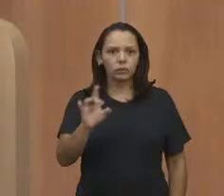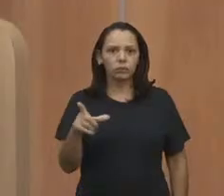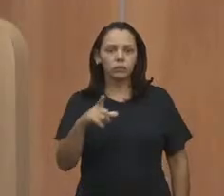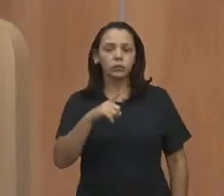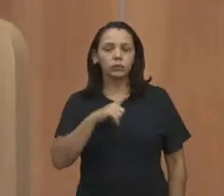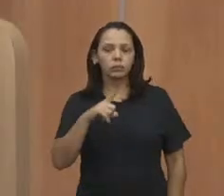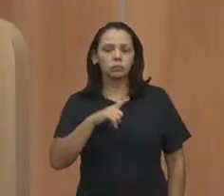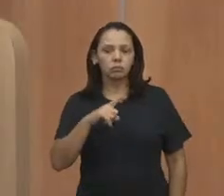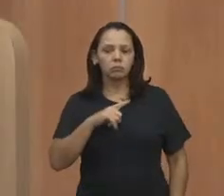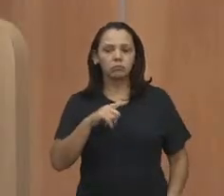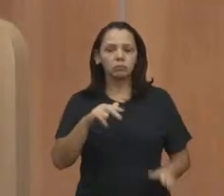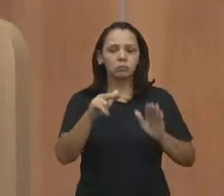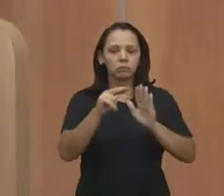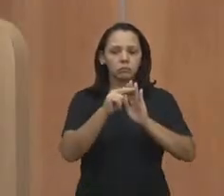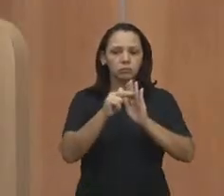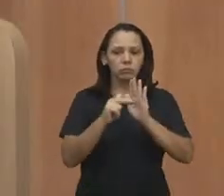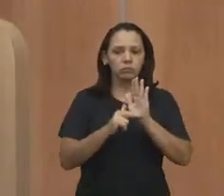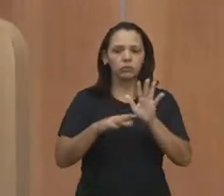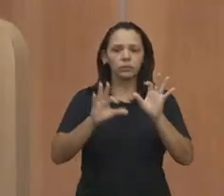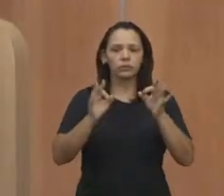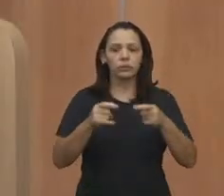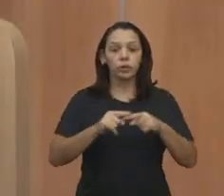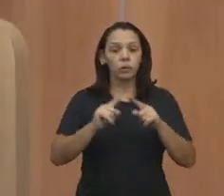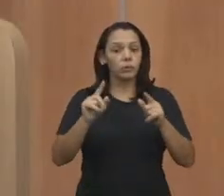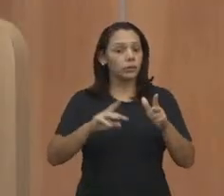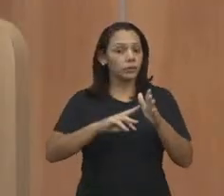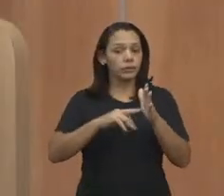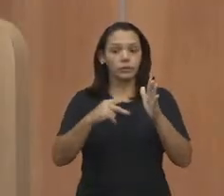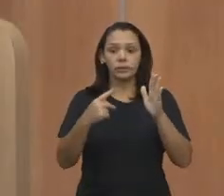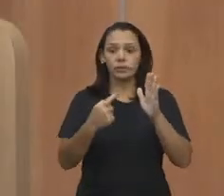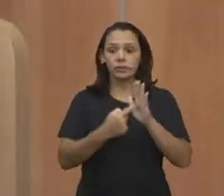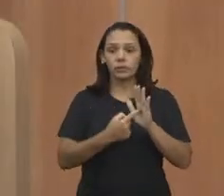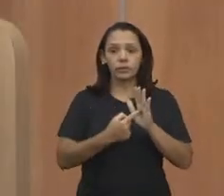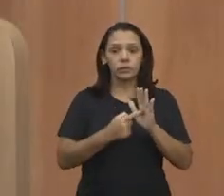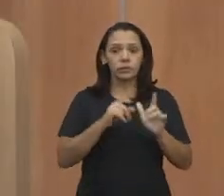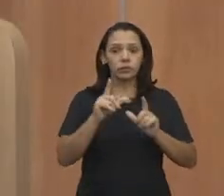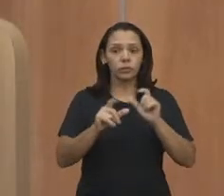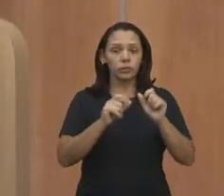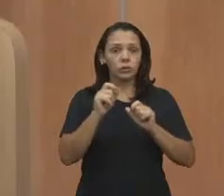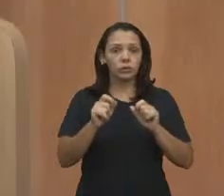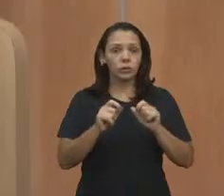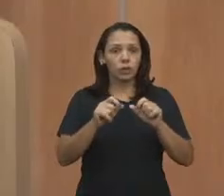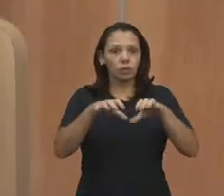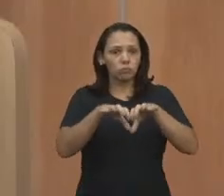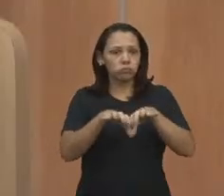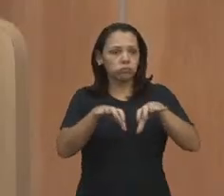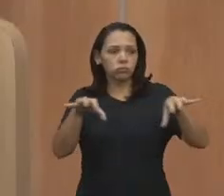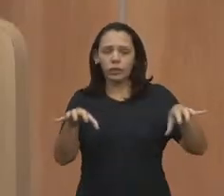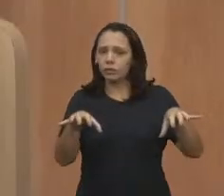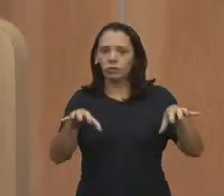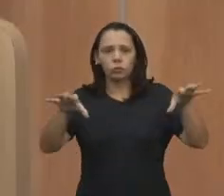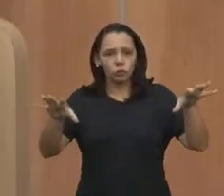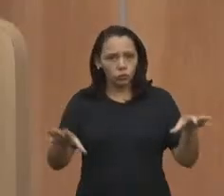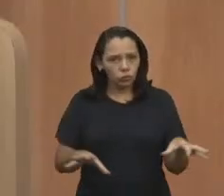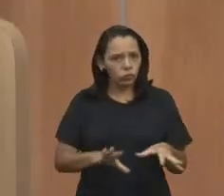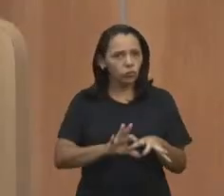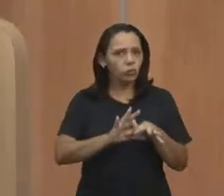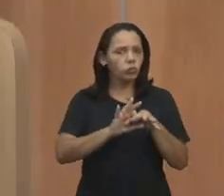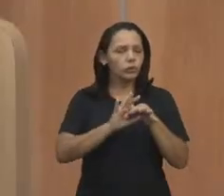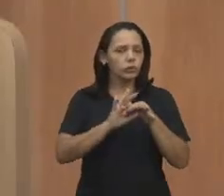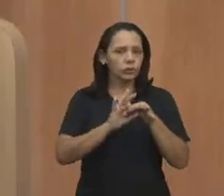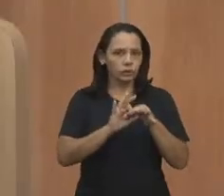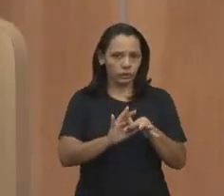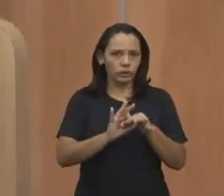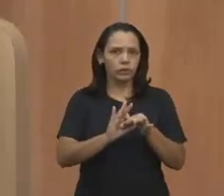pauta específica, mas isso não significa que nós trabalhamos de maneira desarticulada. Ao contrário, nós trabalhamos de